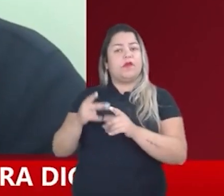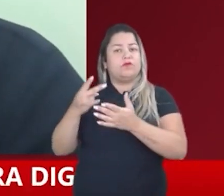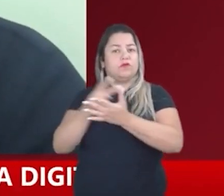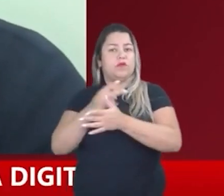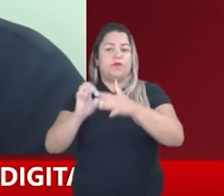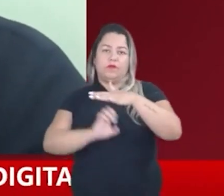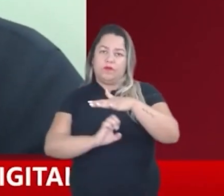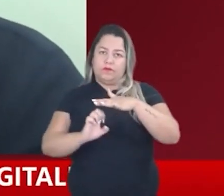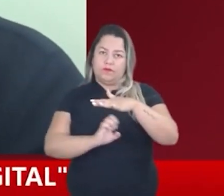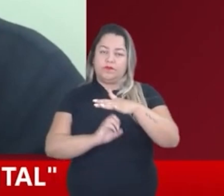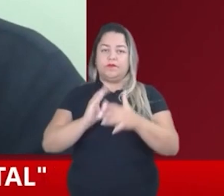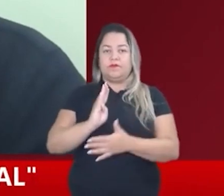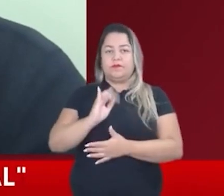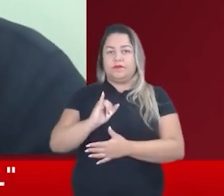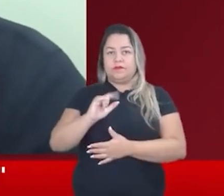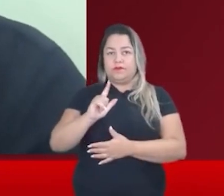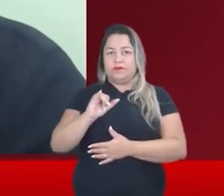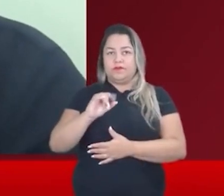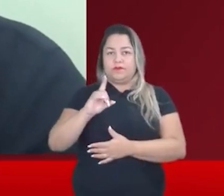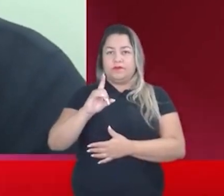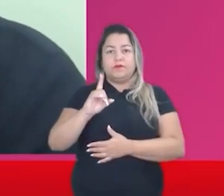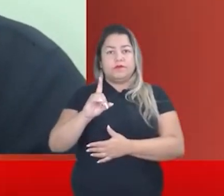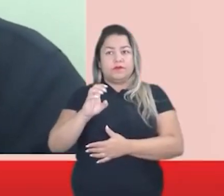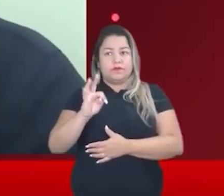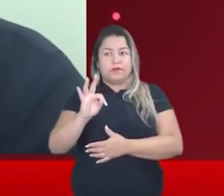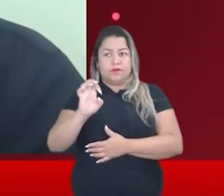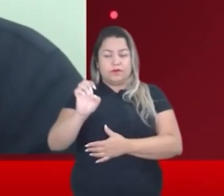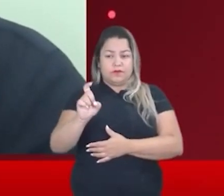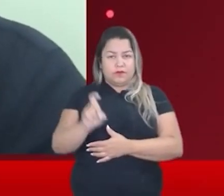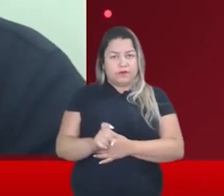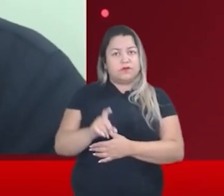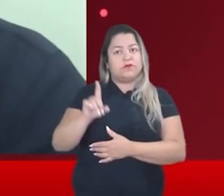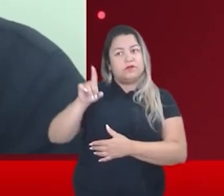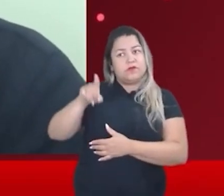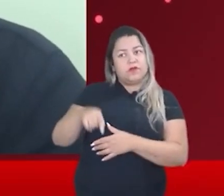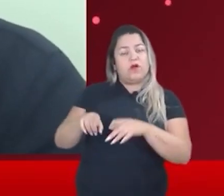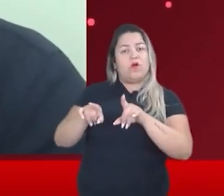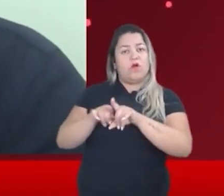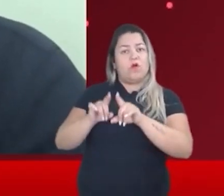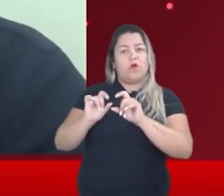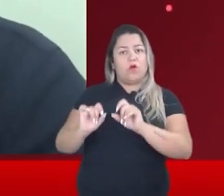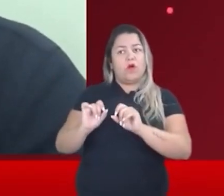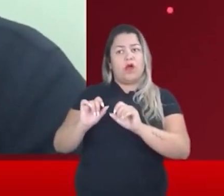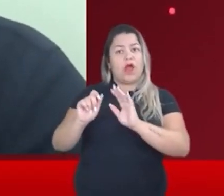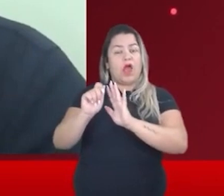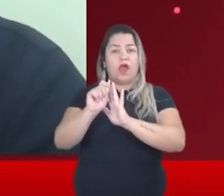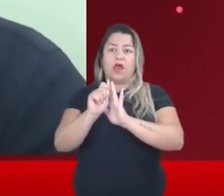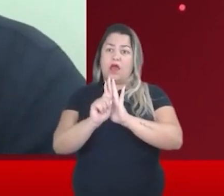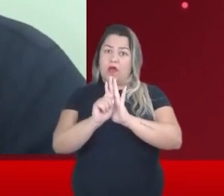das empresas Big Techs do Vale do Silício são algoritmos que